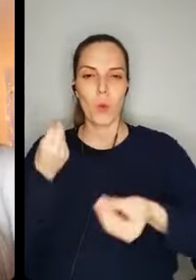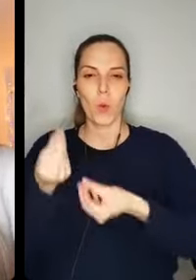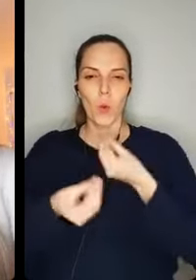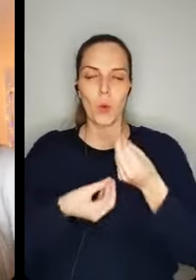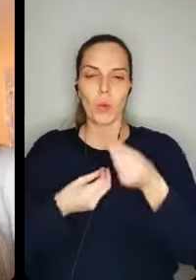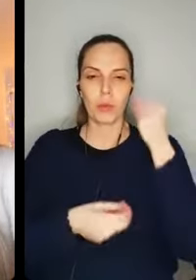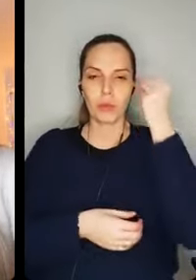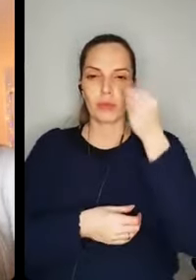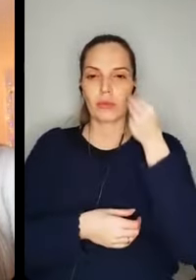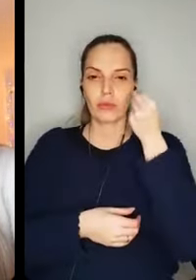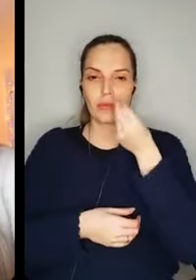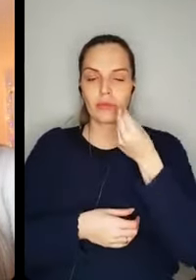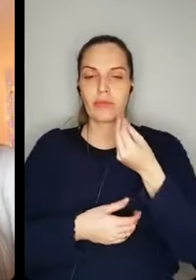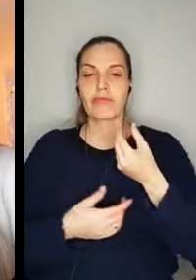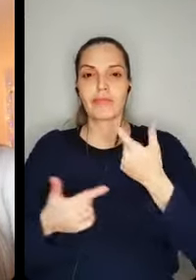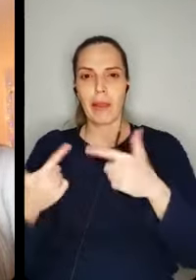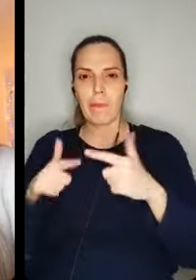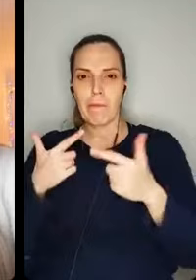psicologia teórica.